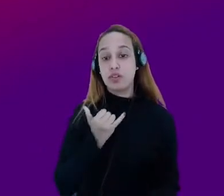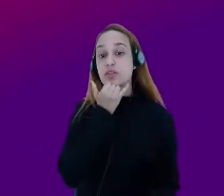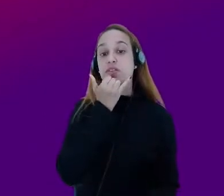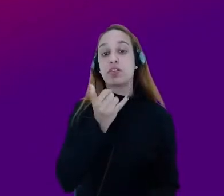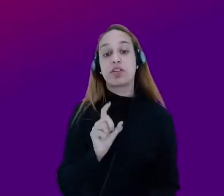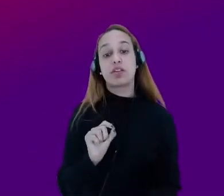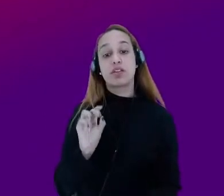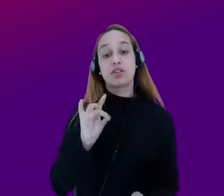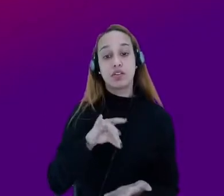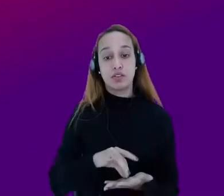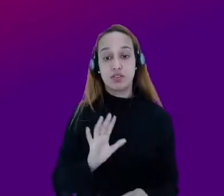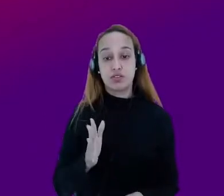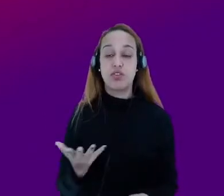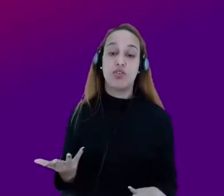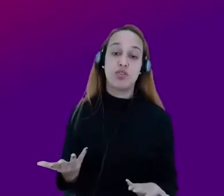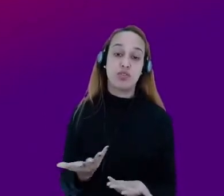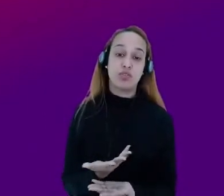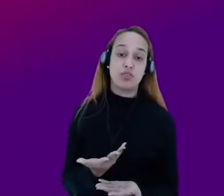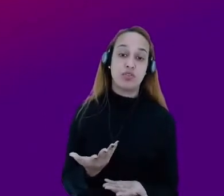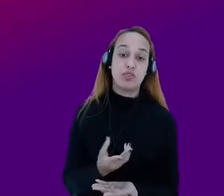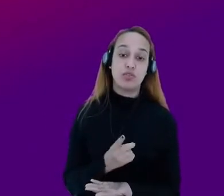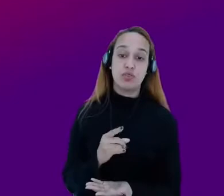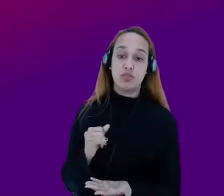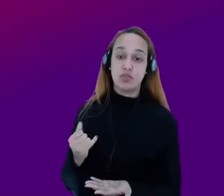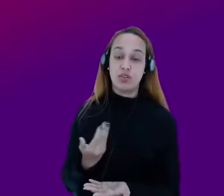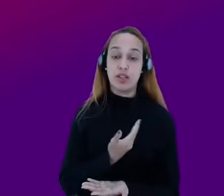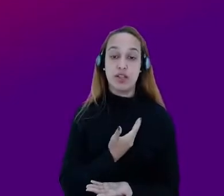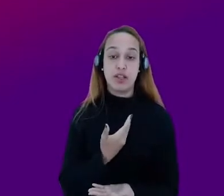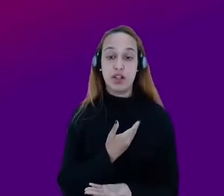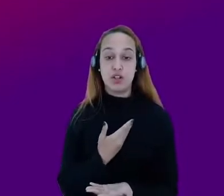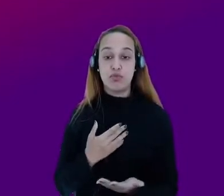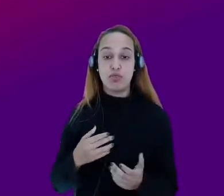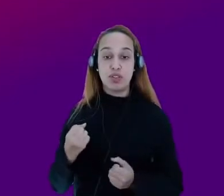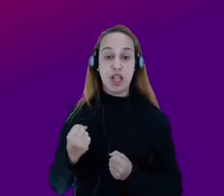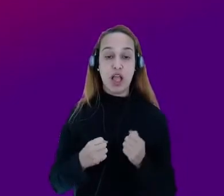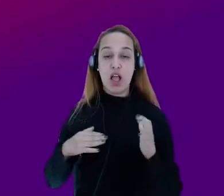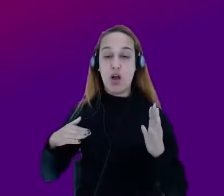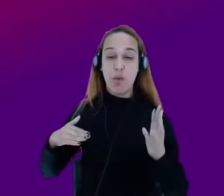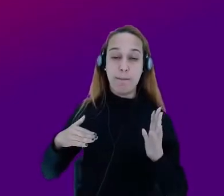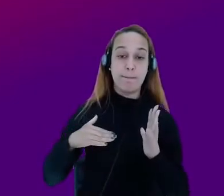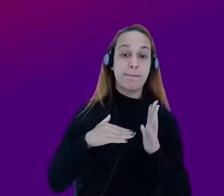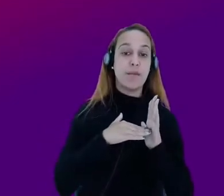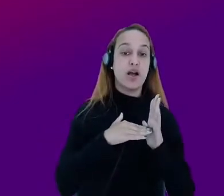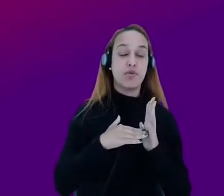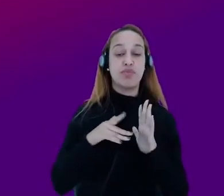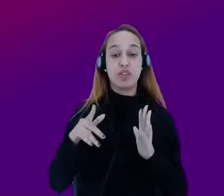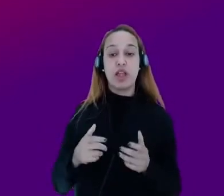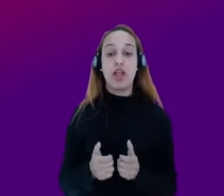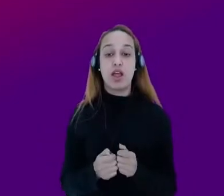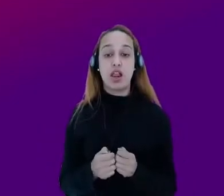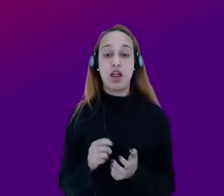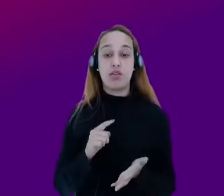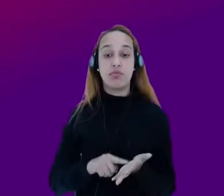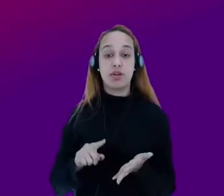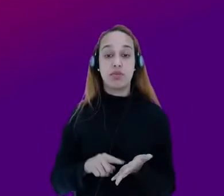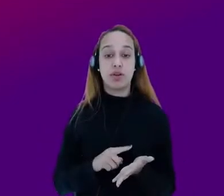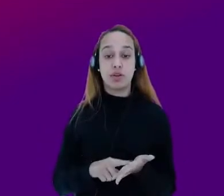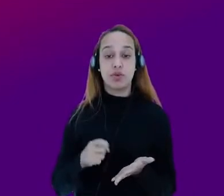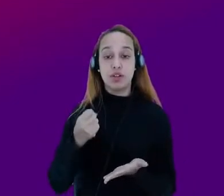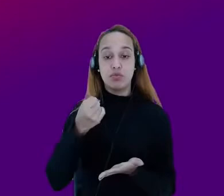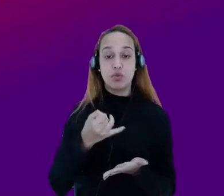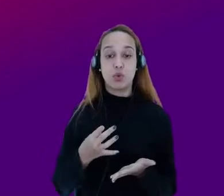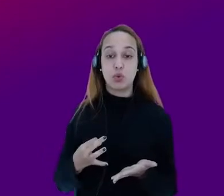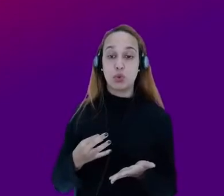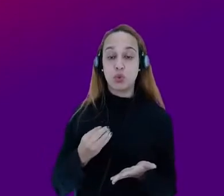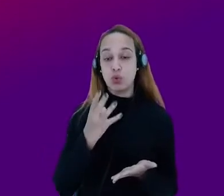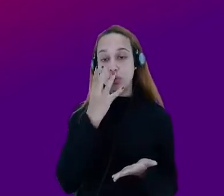realidade. Esses dias uma colega bateu o carro e ela entrou no aplicativo dela e fez toda a solicitação de sinistro, fotos e